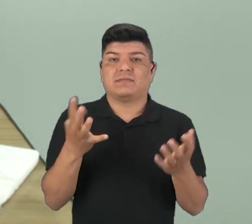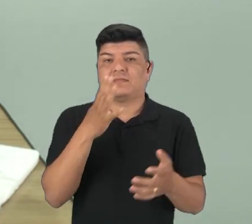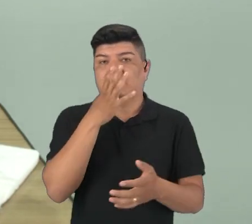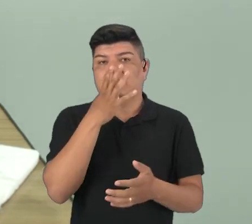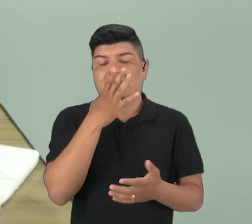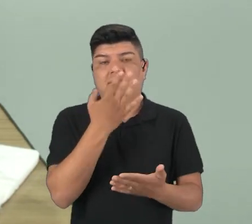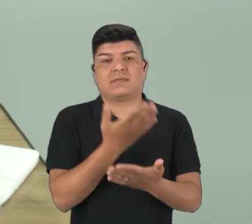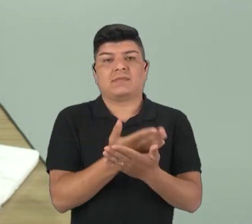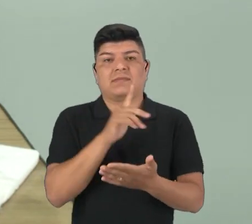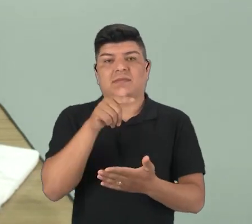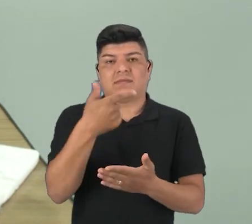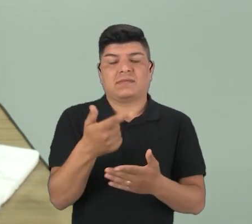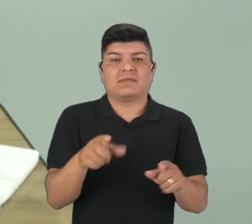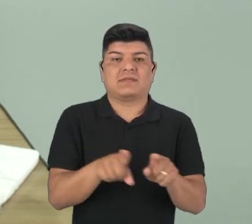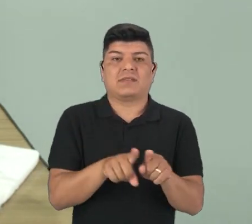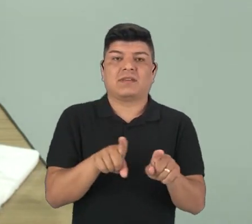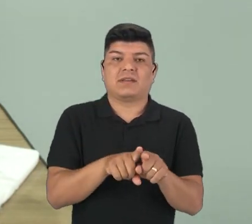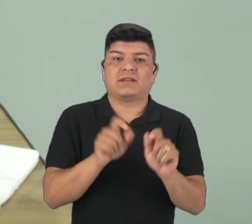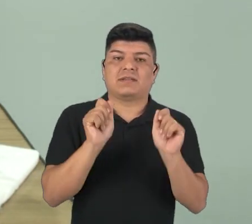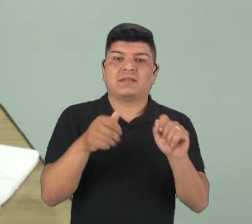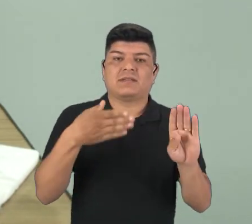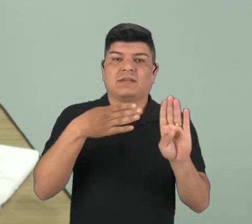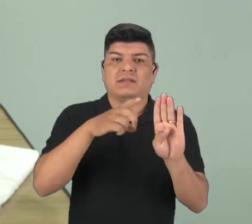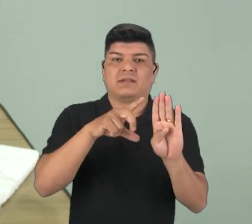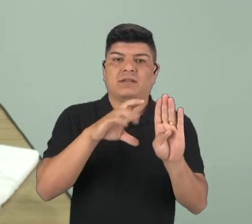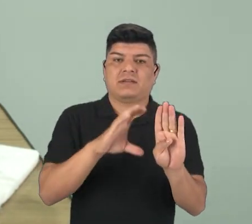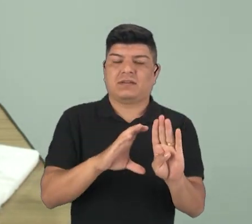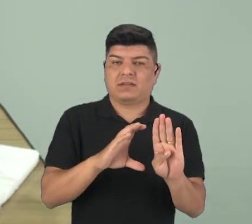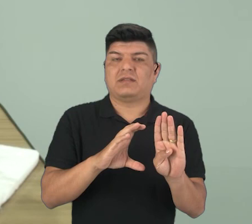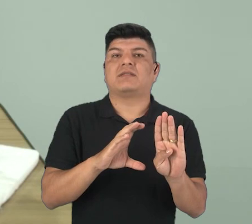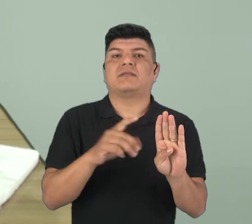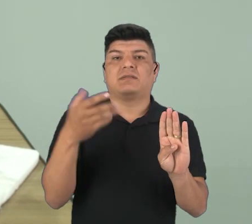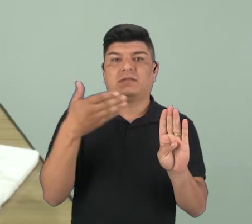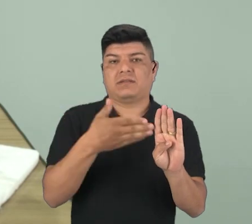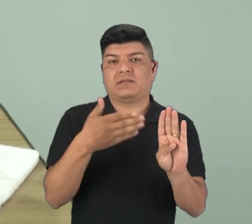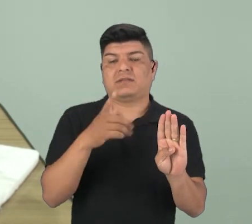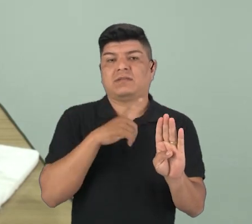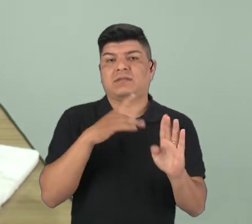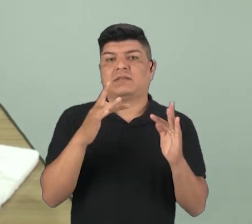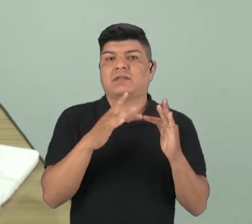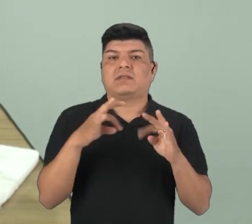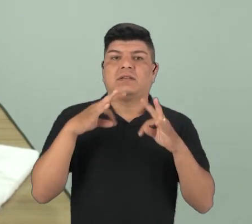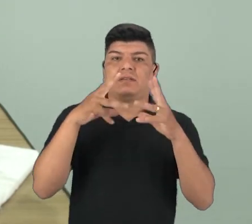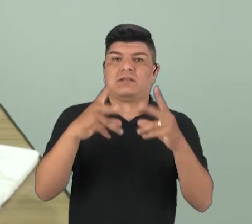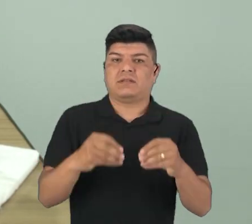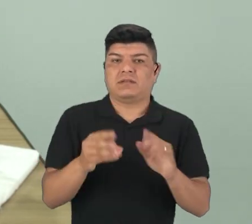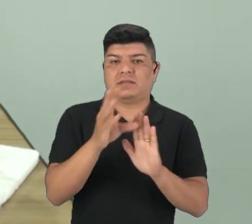rever essa aula e outras, você pode estar acessando a plataforma Eduque. Nela você tem acesso a